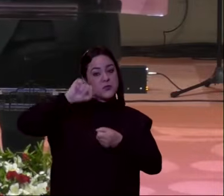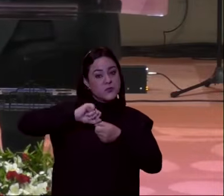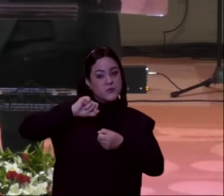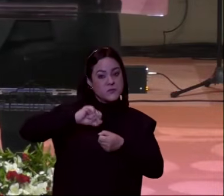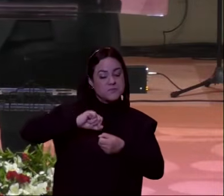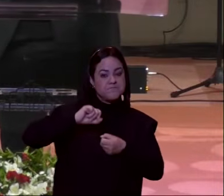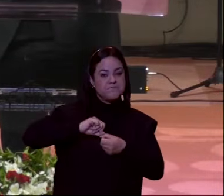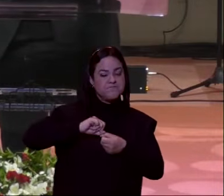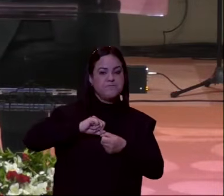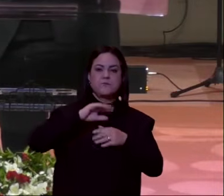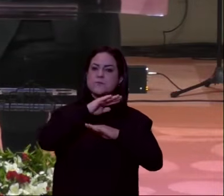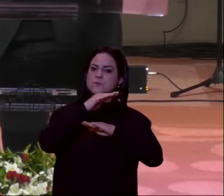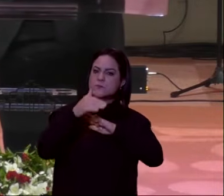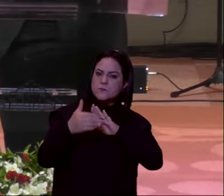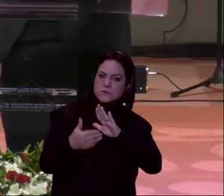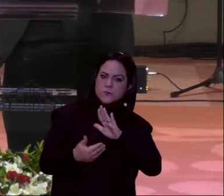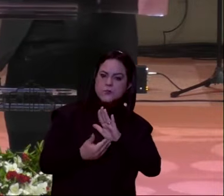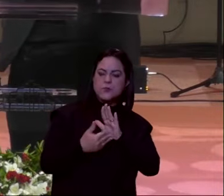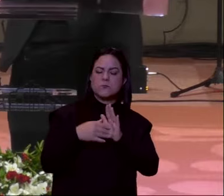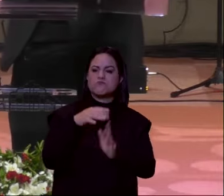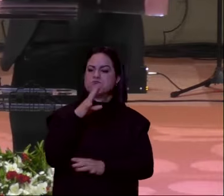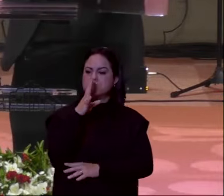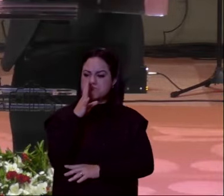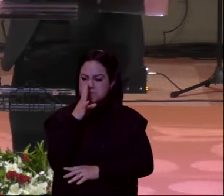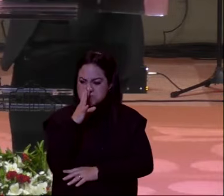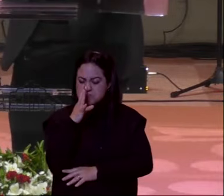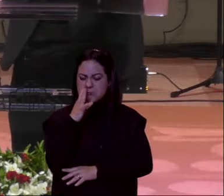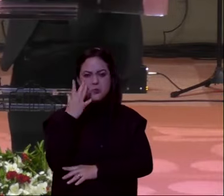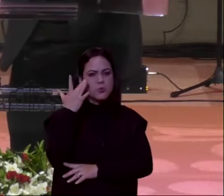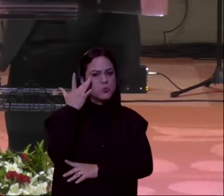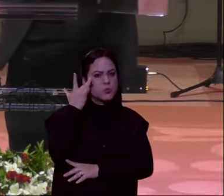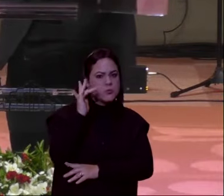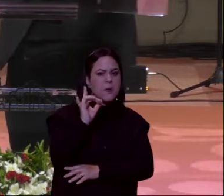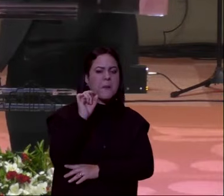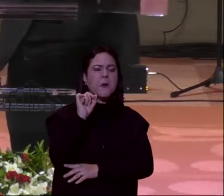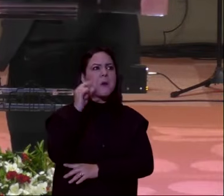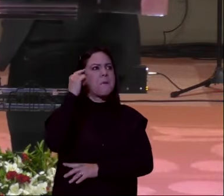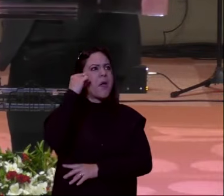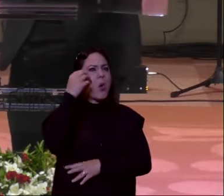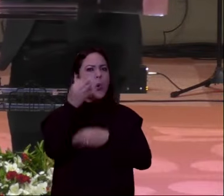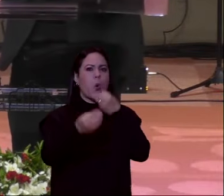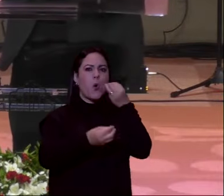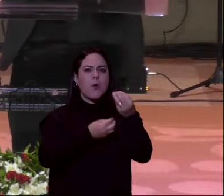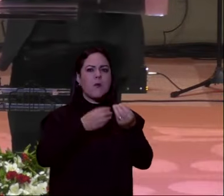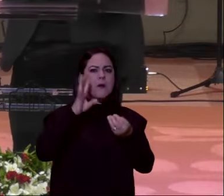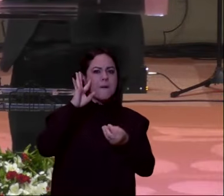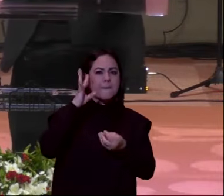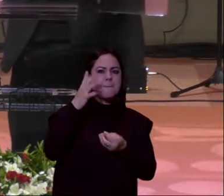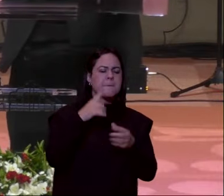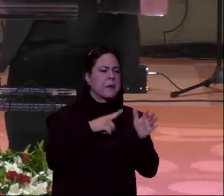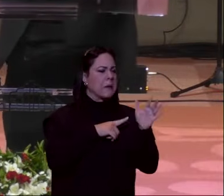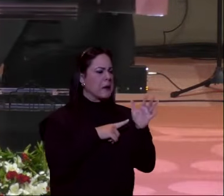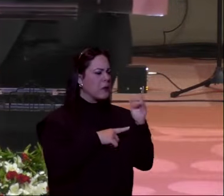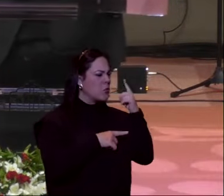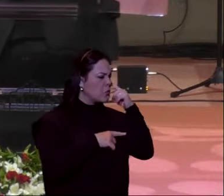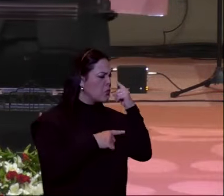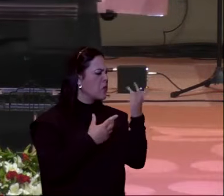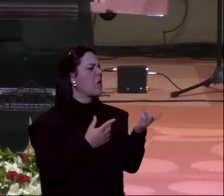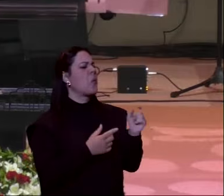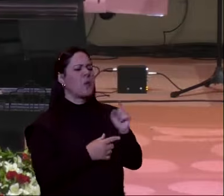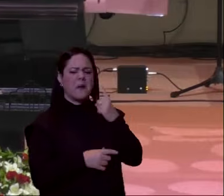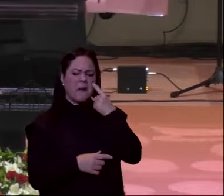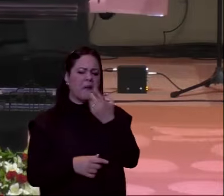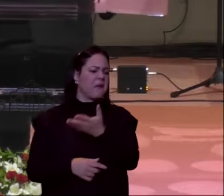tem feito? Todos estavam admirados, sem saberem o que pensar, e perguntavam uns aos outros: o